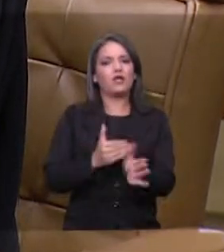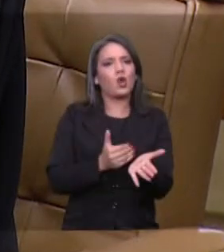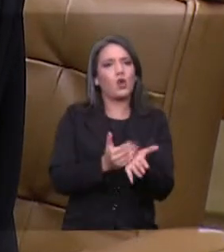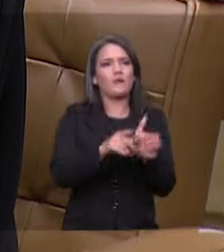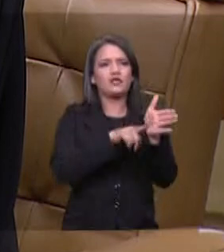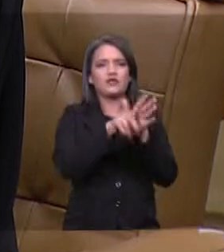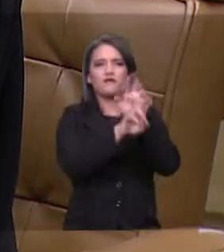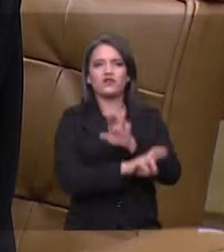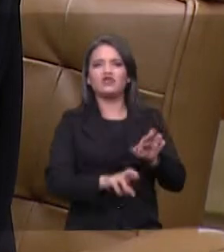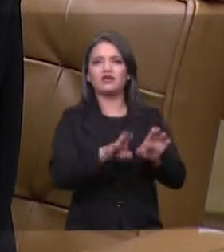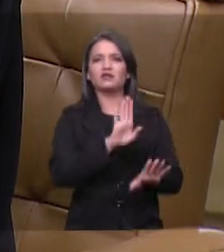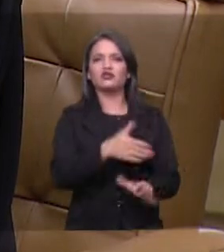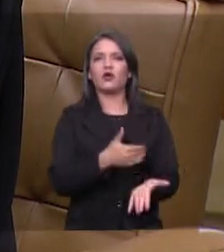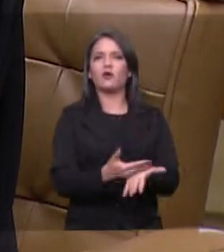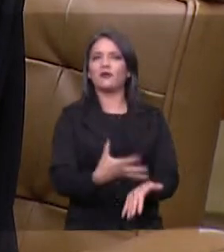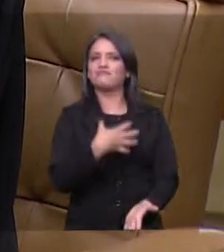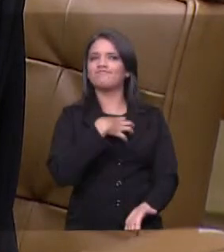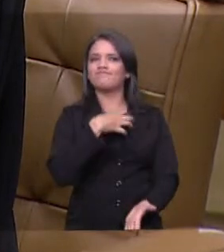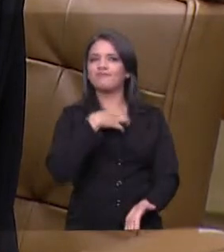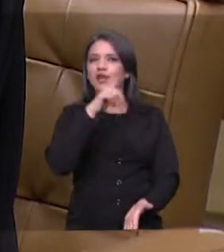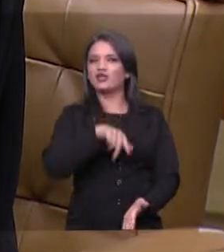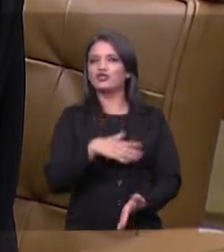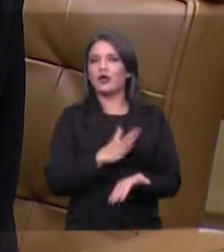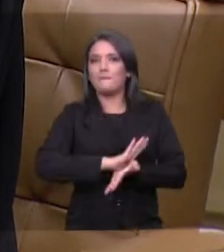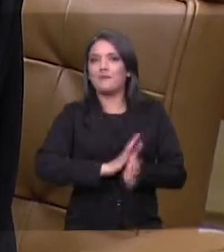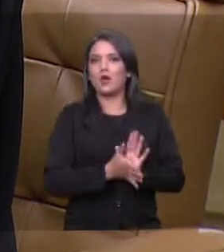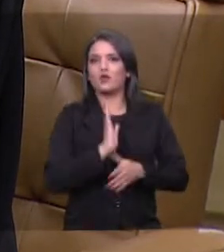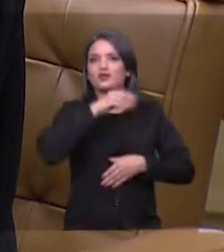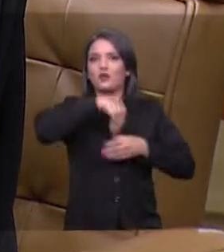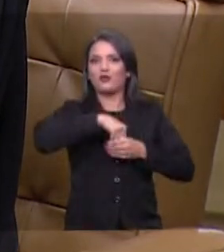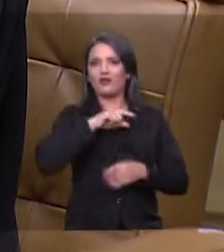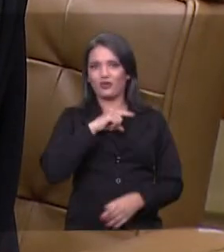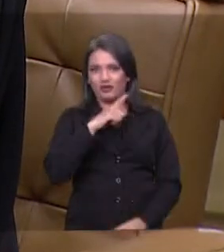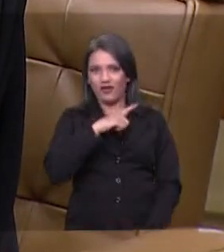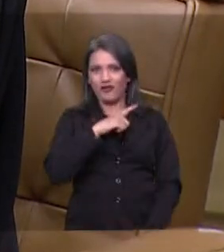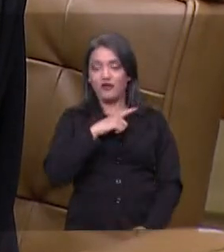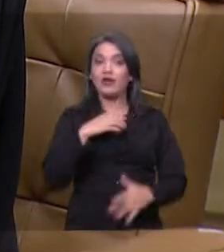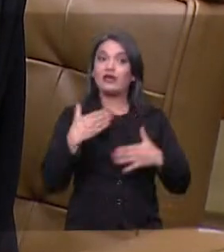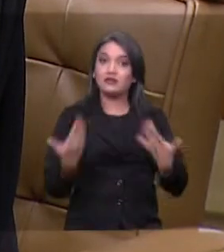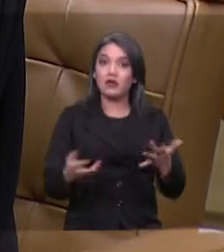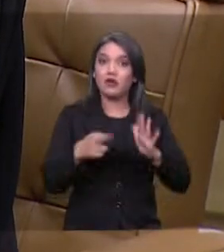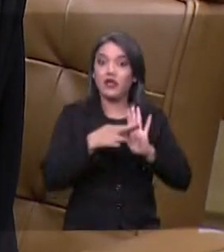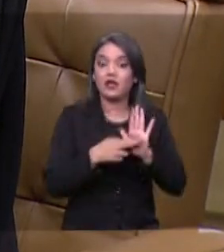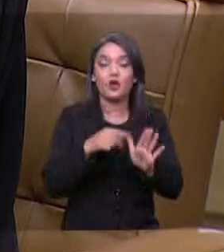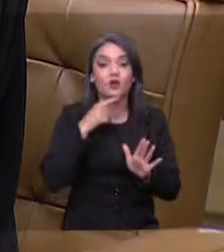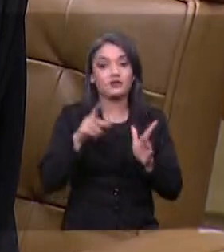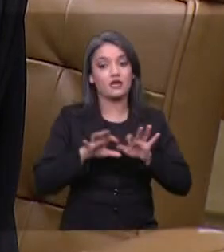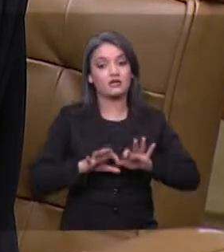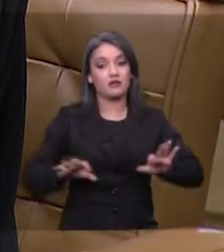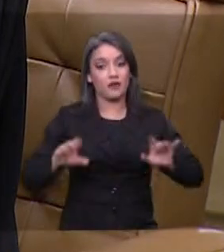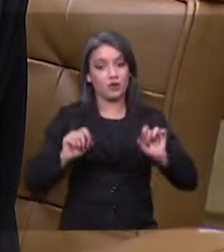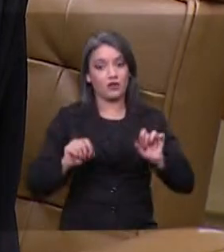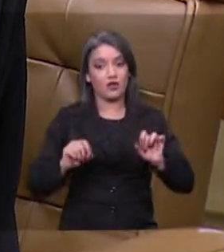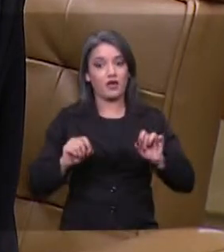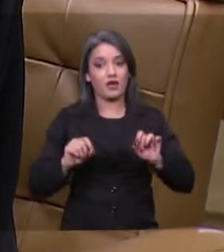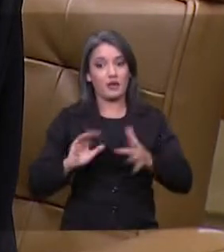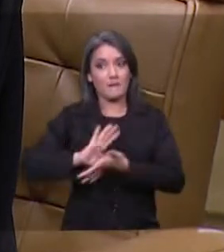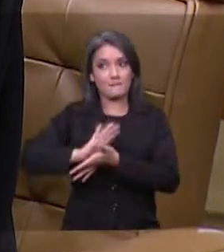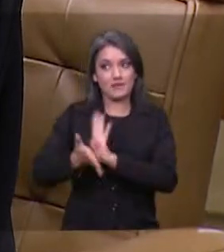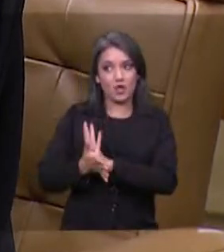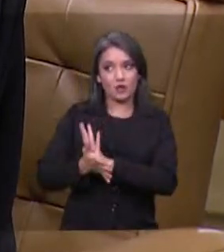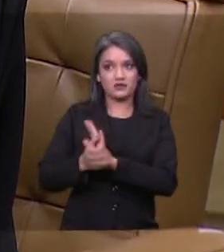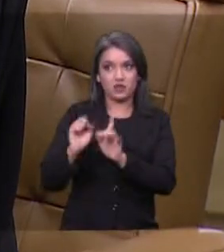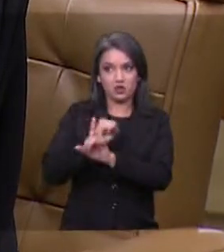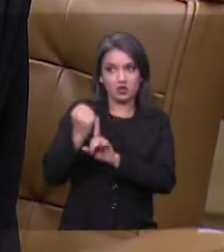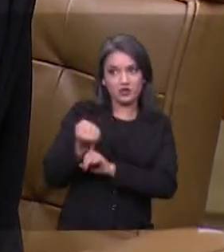da investigação. Lamentavelmente, em regra, não se consegue dissociar de preconceitos sociais e